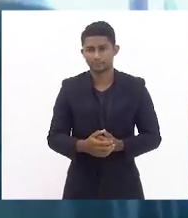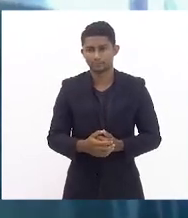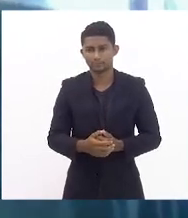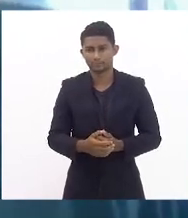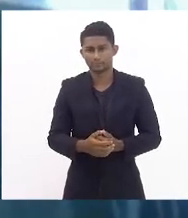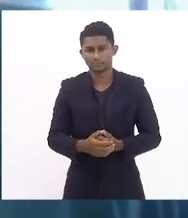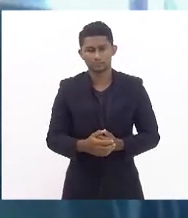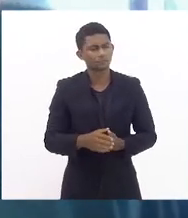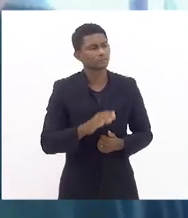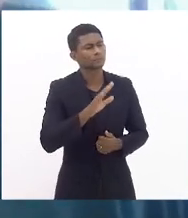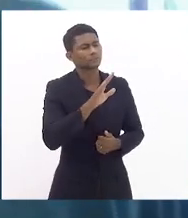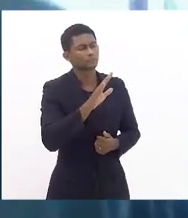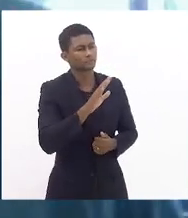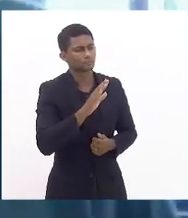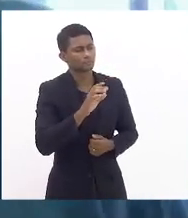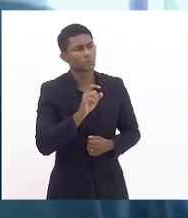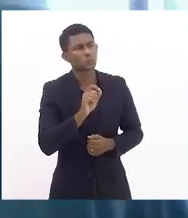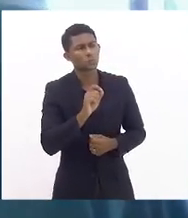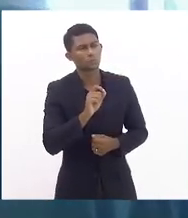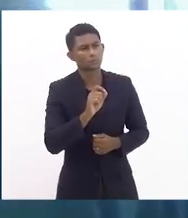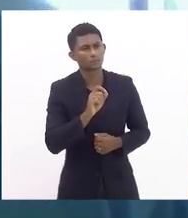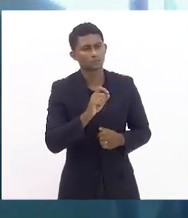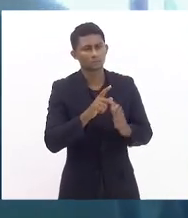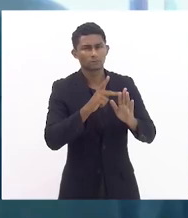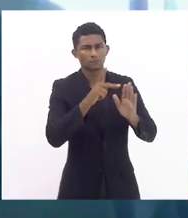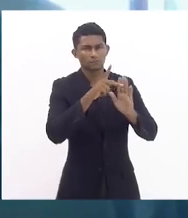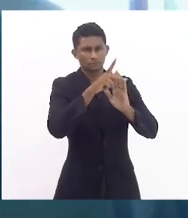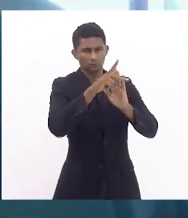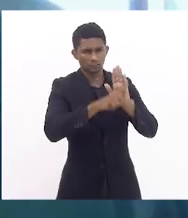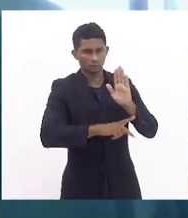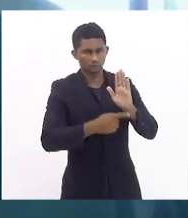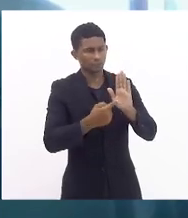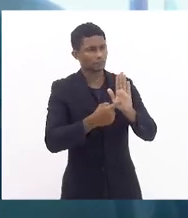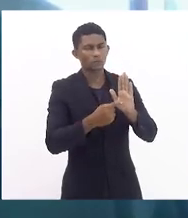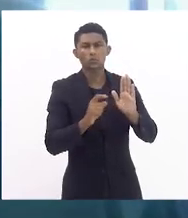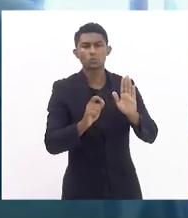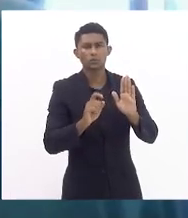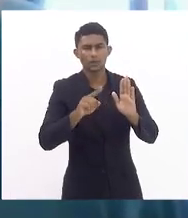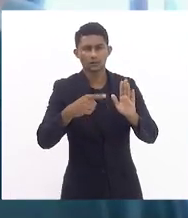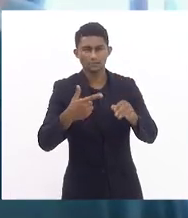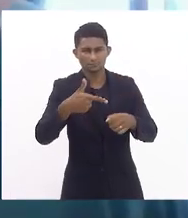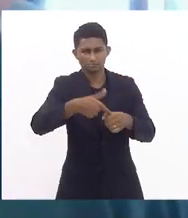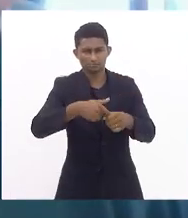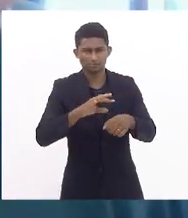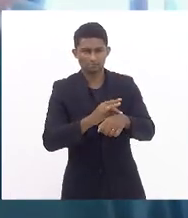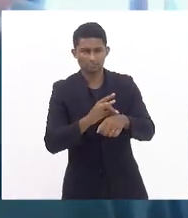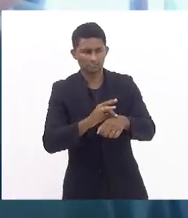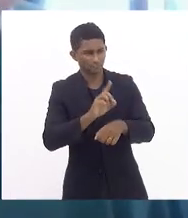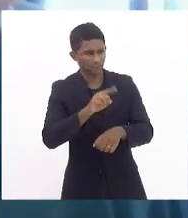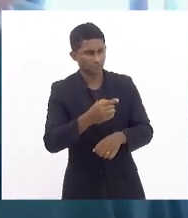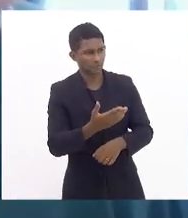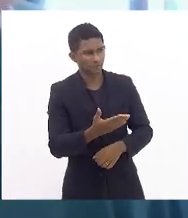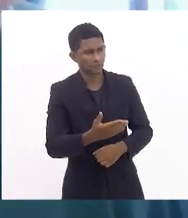só recapitulando, é o projeto sobre a questão do petróleo?